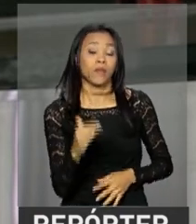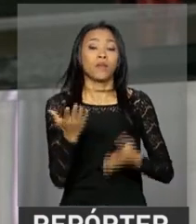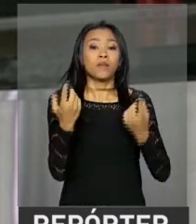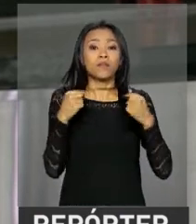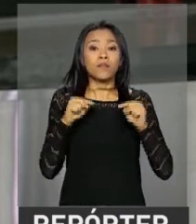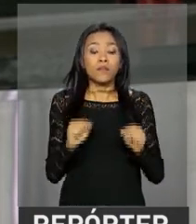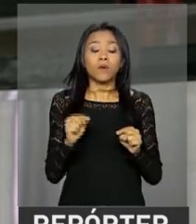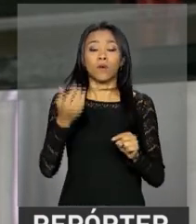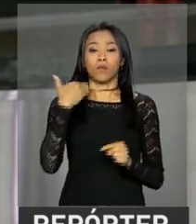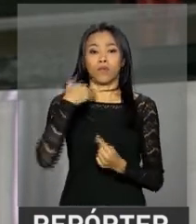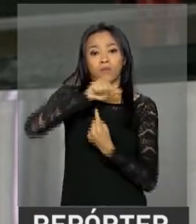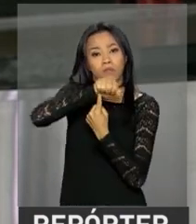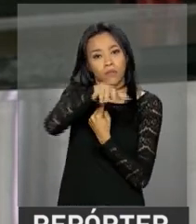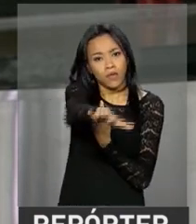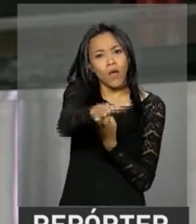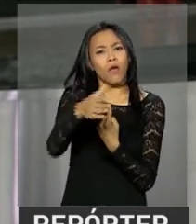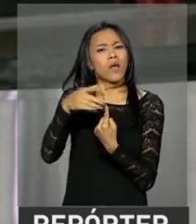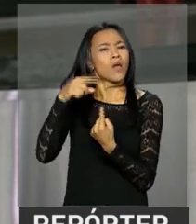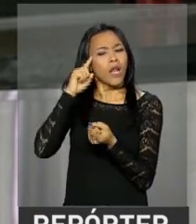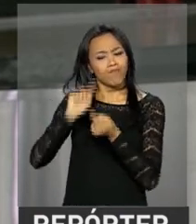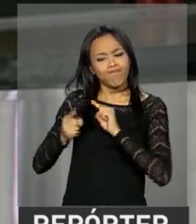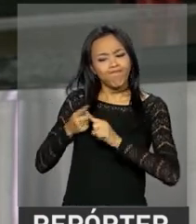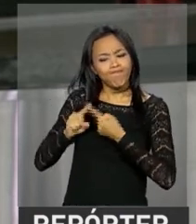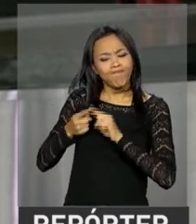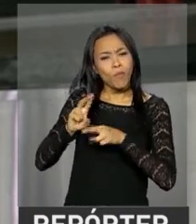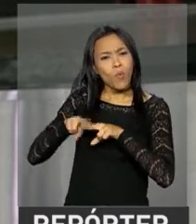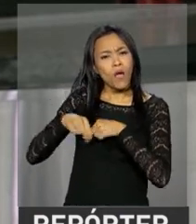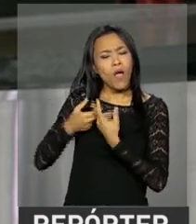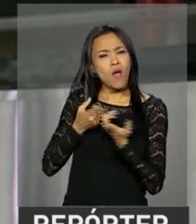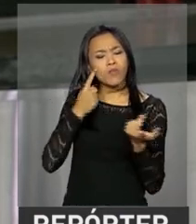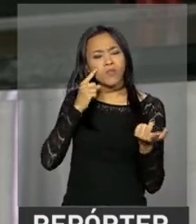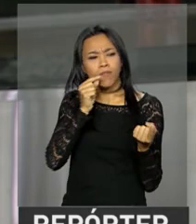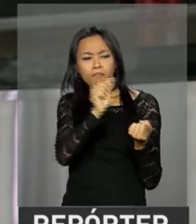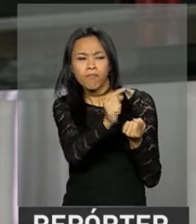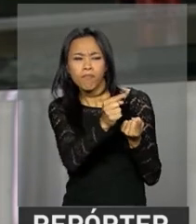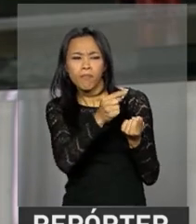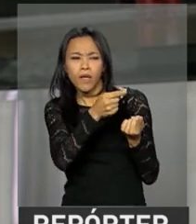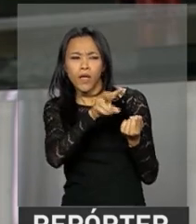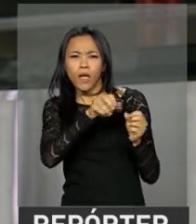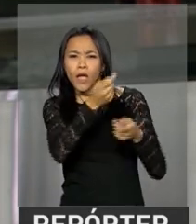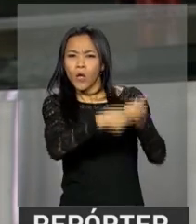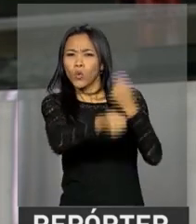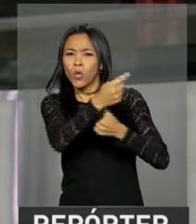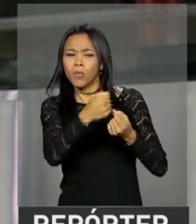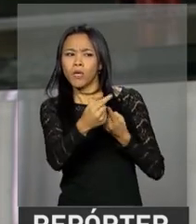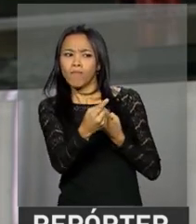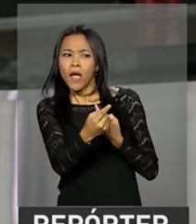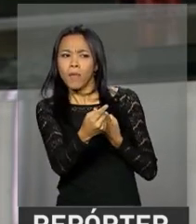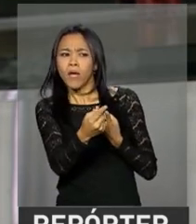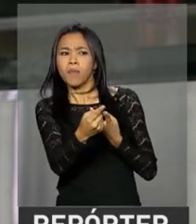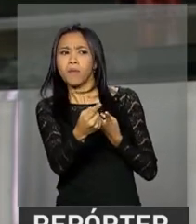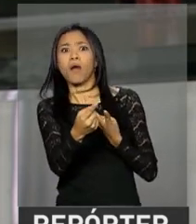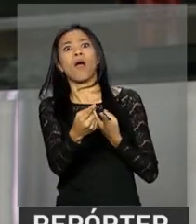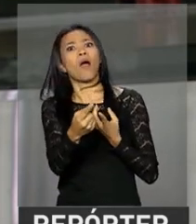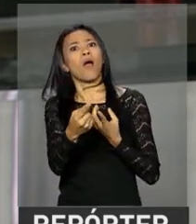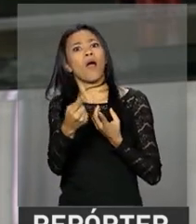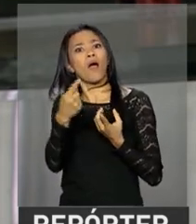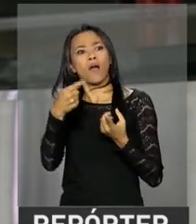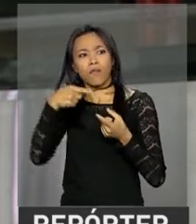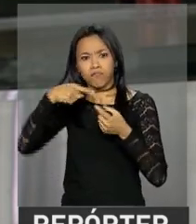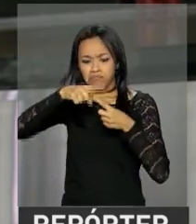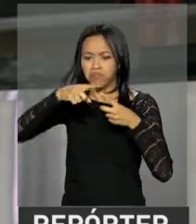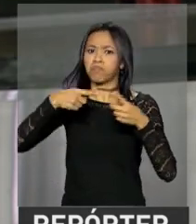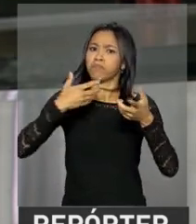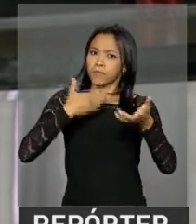que a medida foi tomada após a observação de uma série de indicadores da economia que sinalizam a estabilização no curto prazo